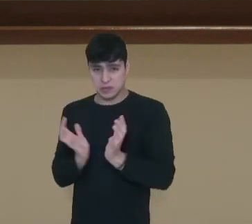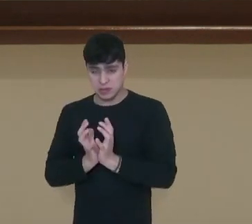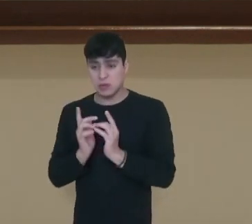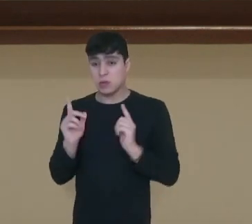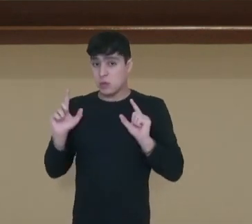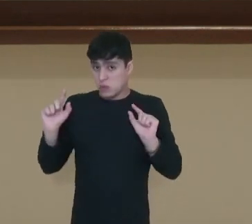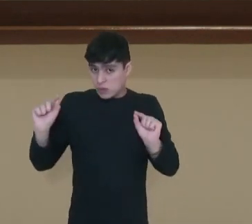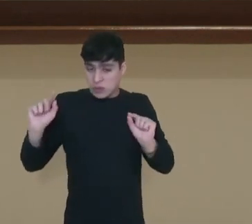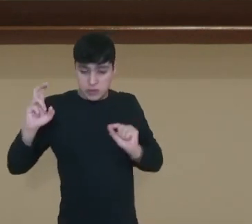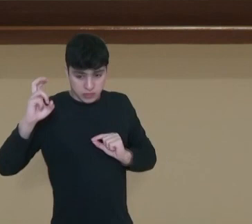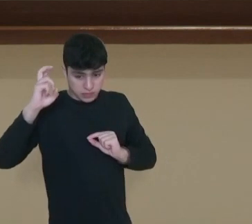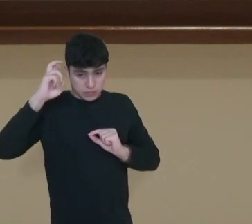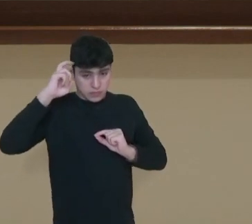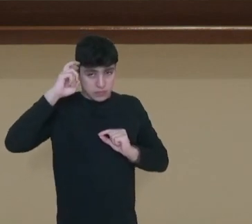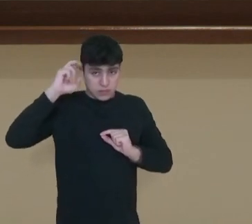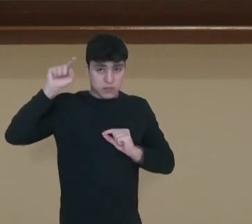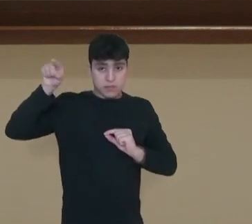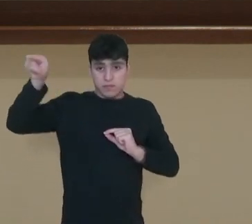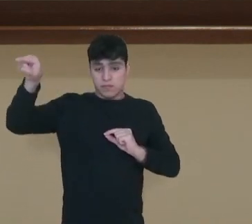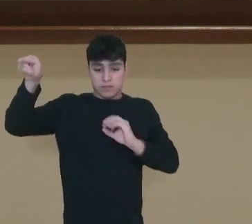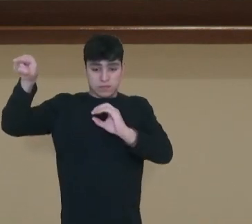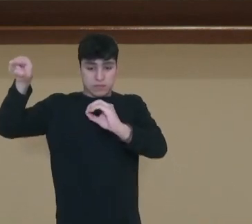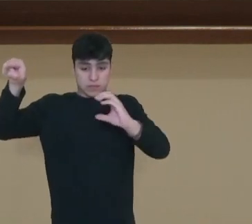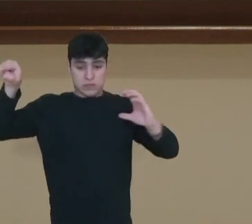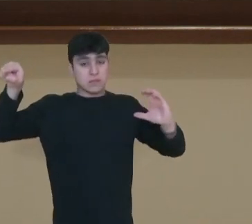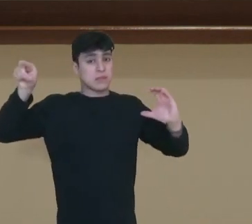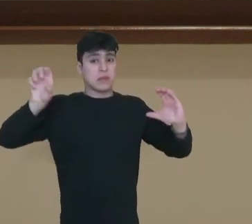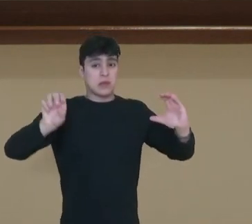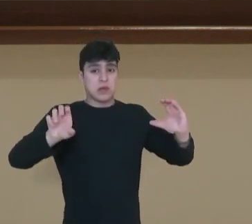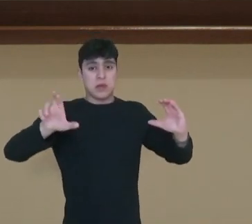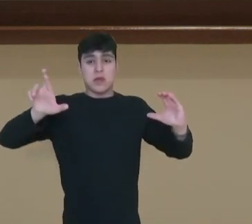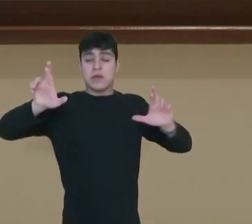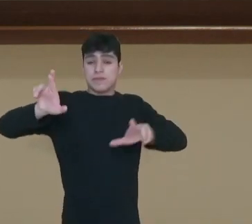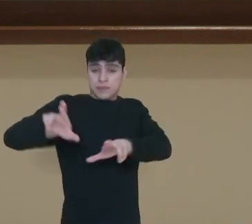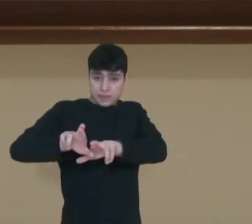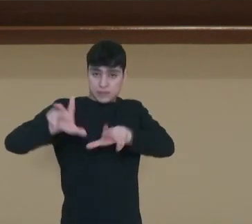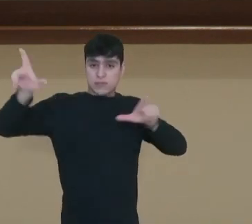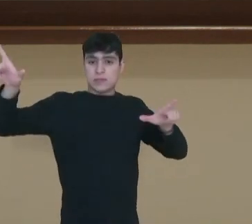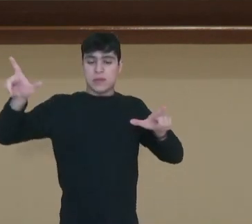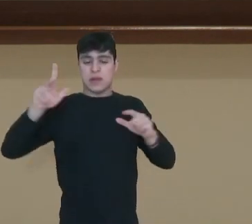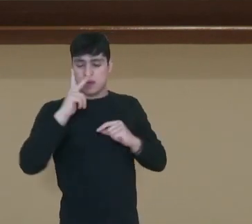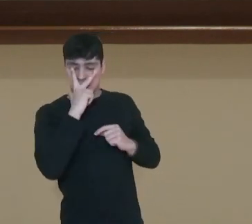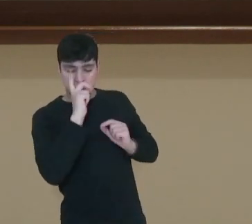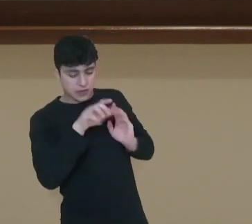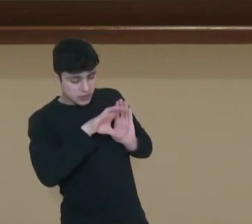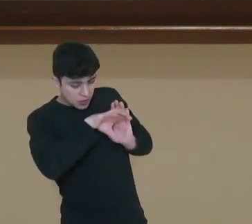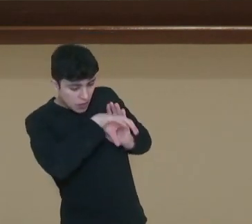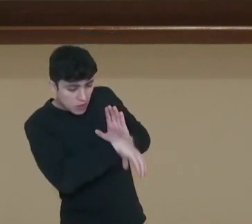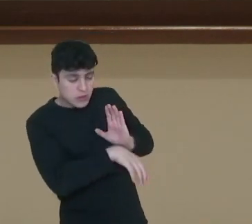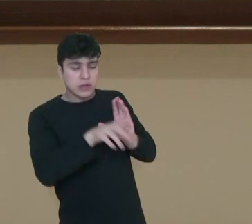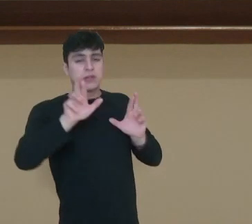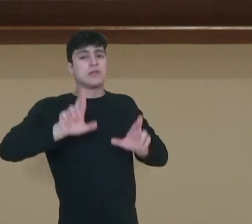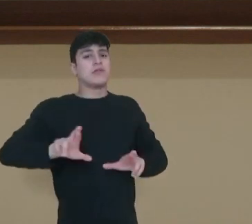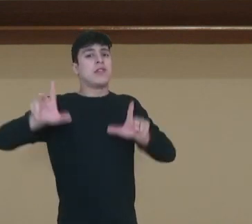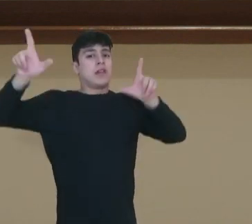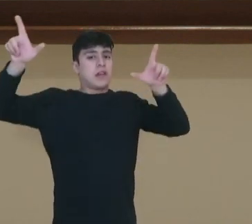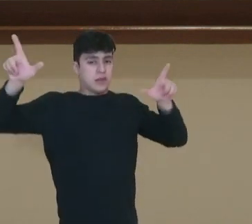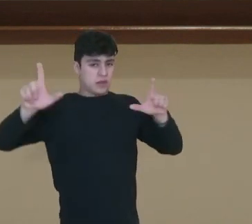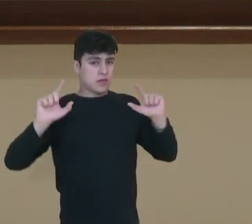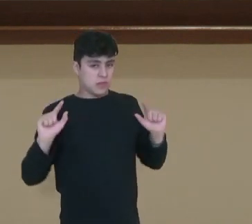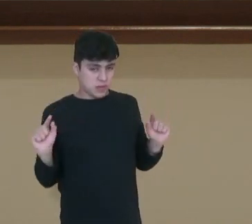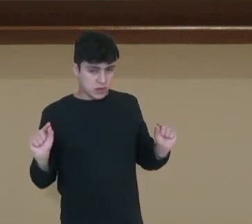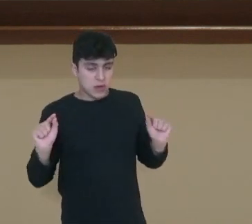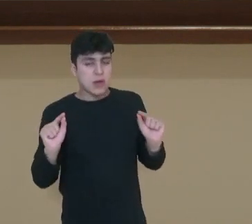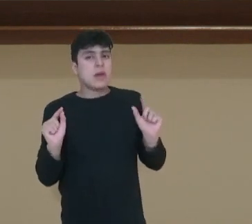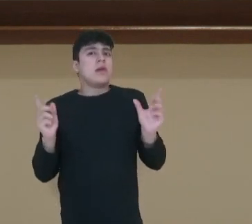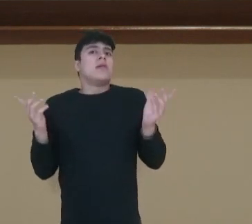culturas diferentes da cultura ocidental, existe aí uma concepção diferenciada. Então,